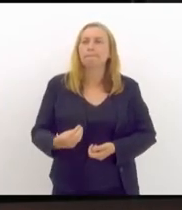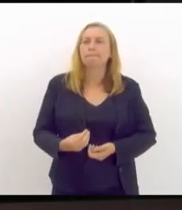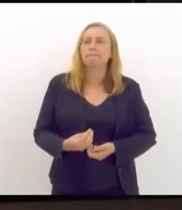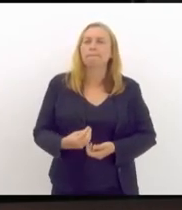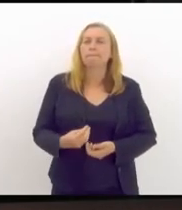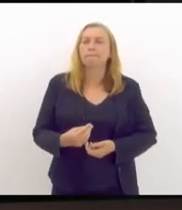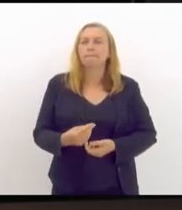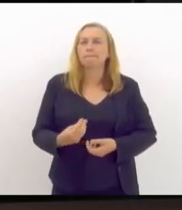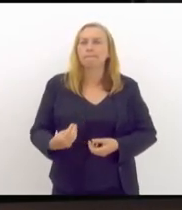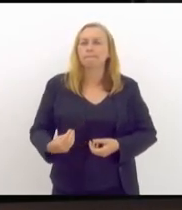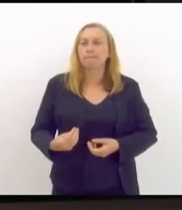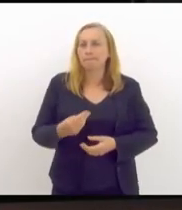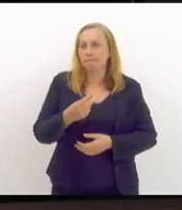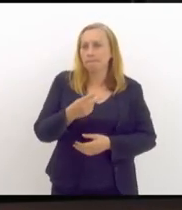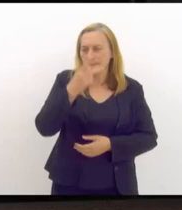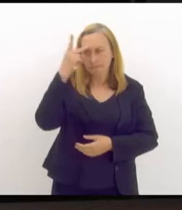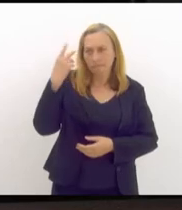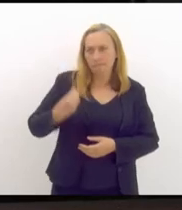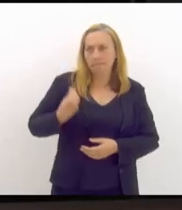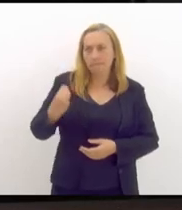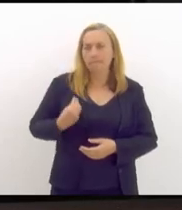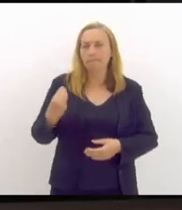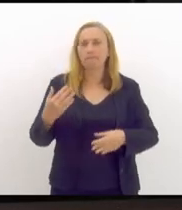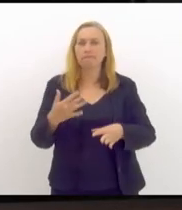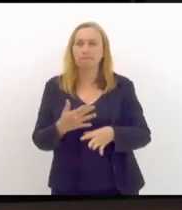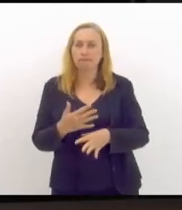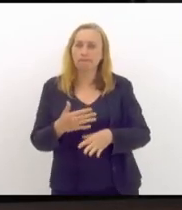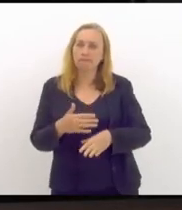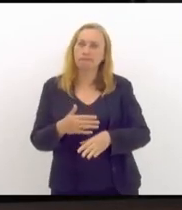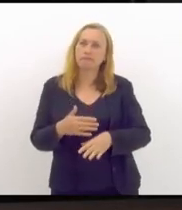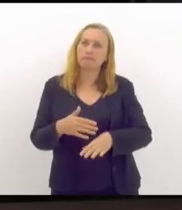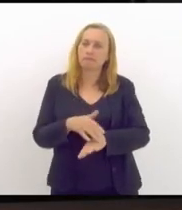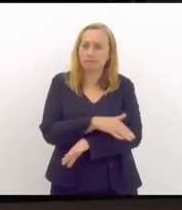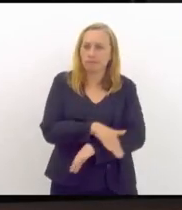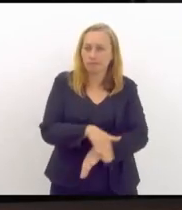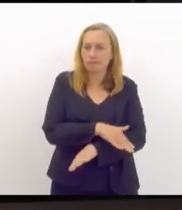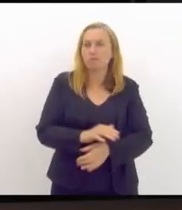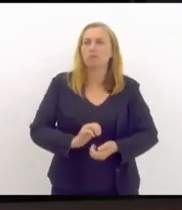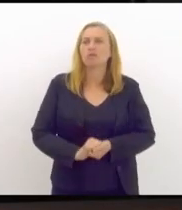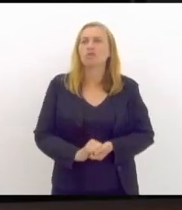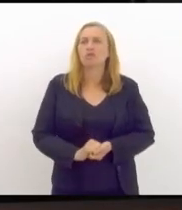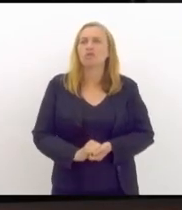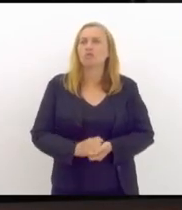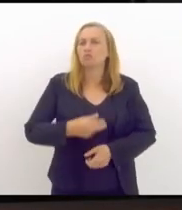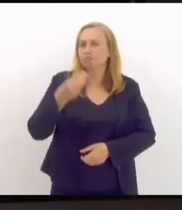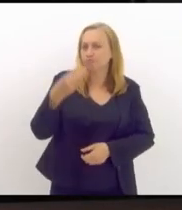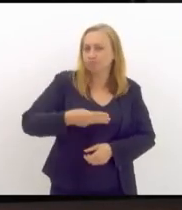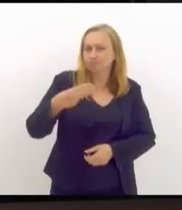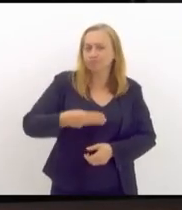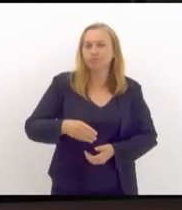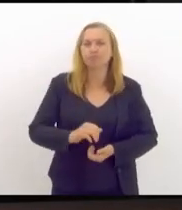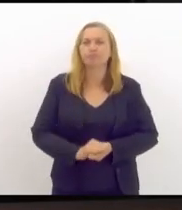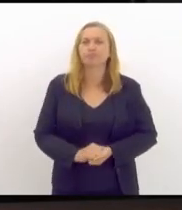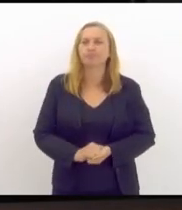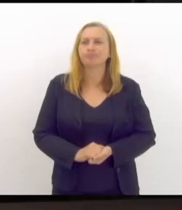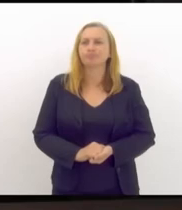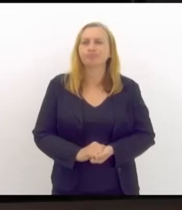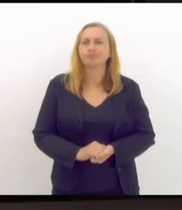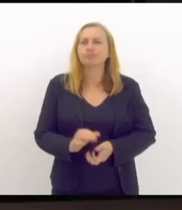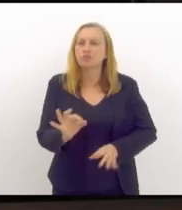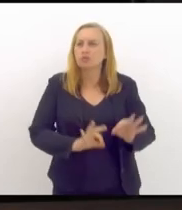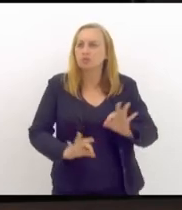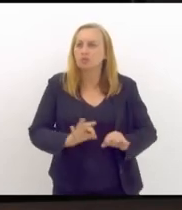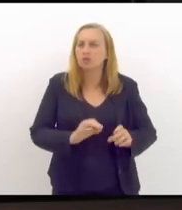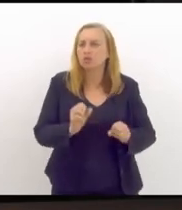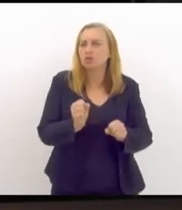vulnerabilidade Esse é o segundo aspecto o terceiro aspecto é um plano